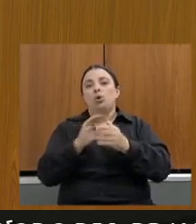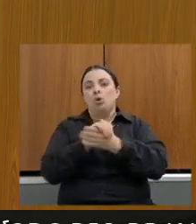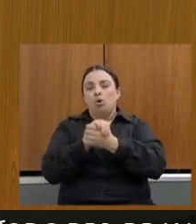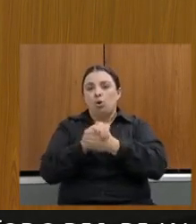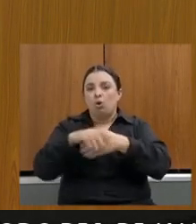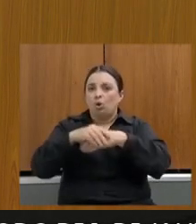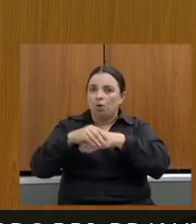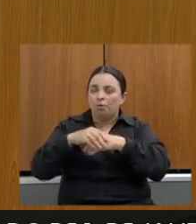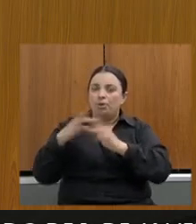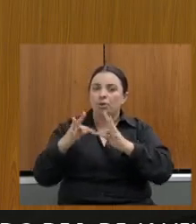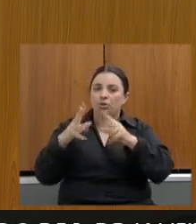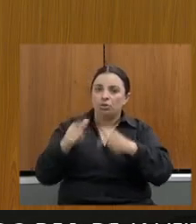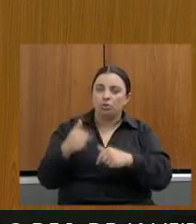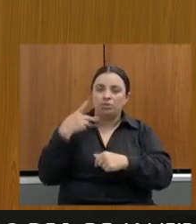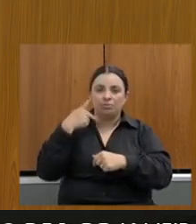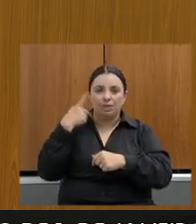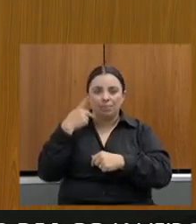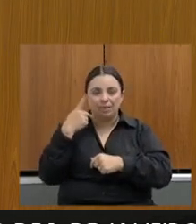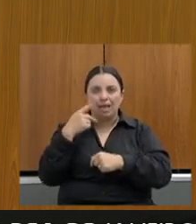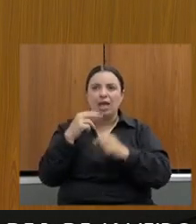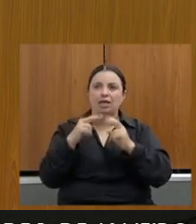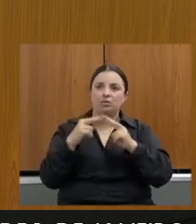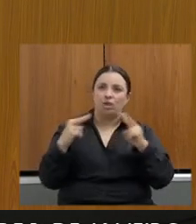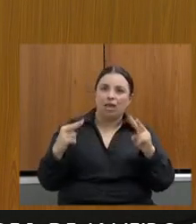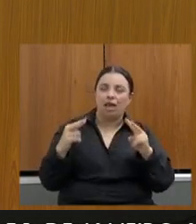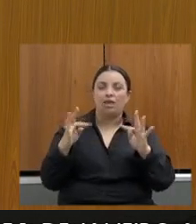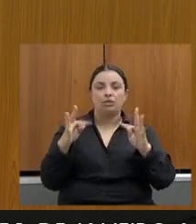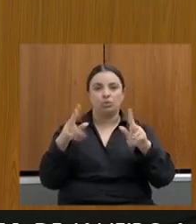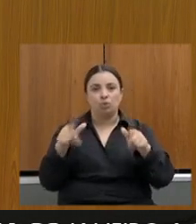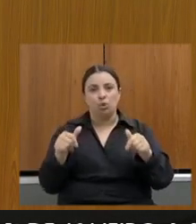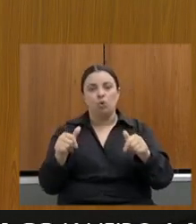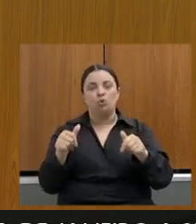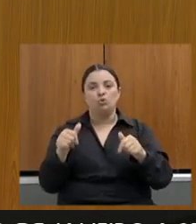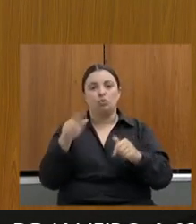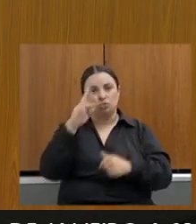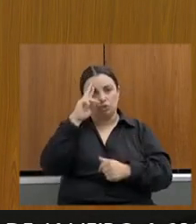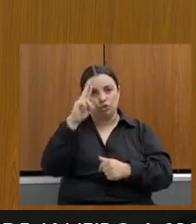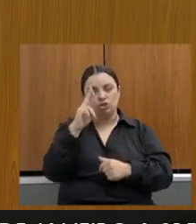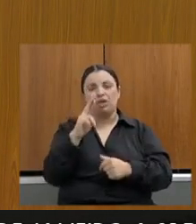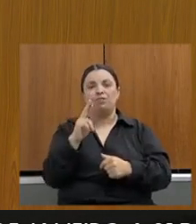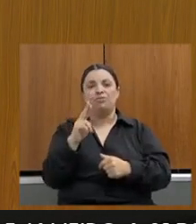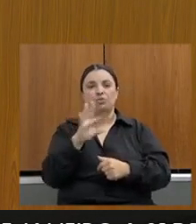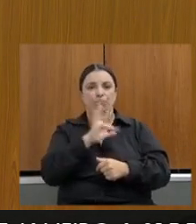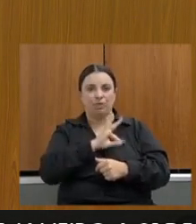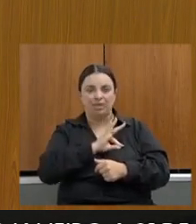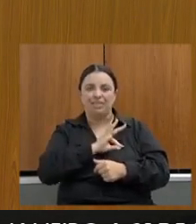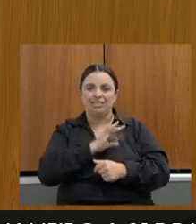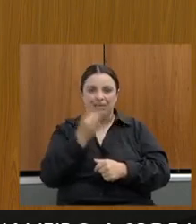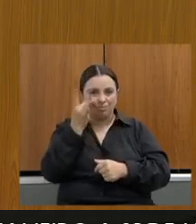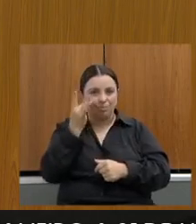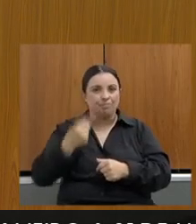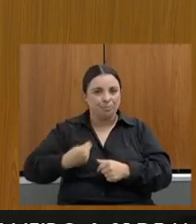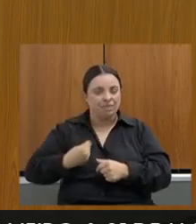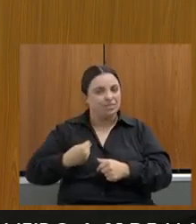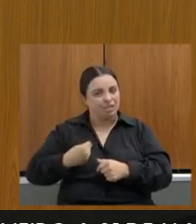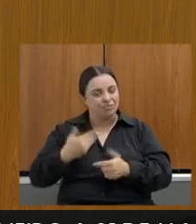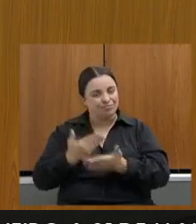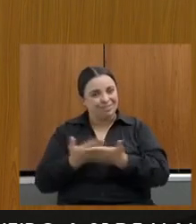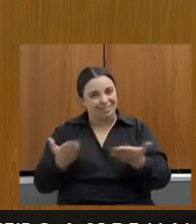parlamentares aqueles que estão online no nosso chefe de polícia que ainda está aqui presente